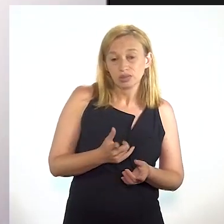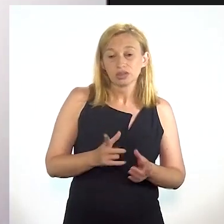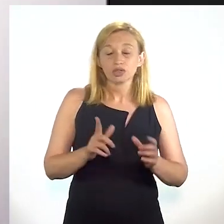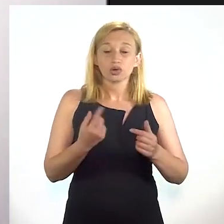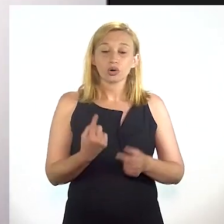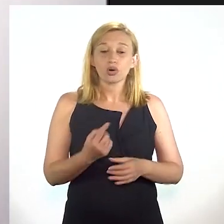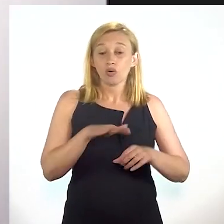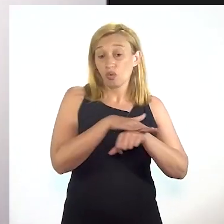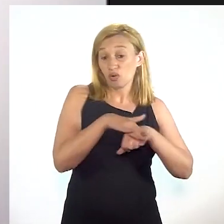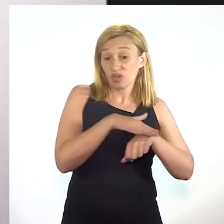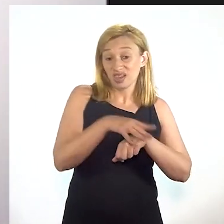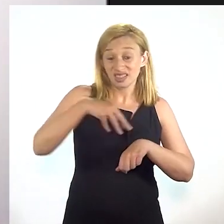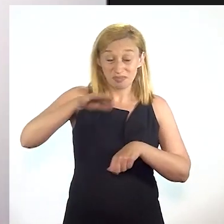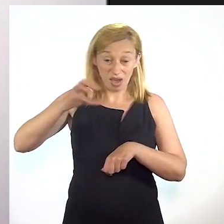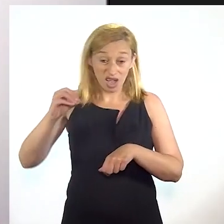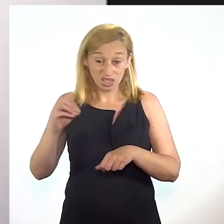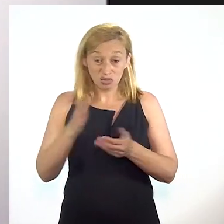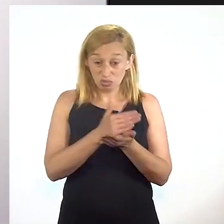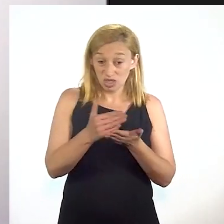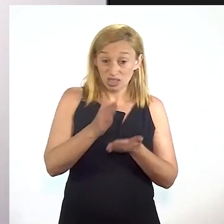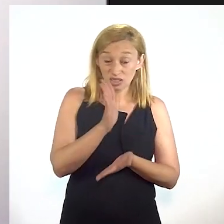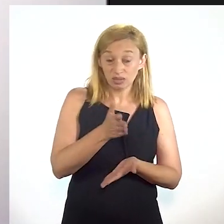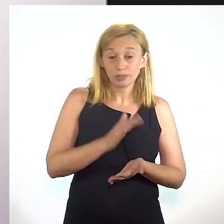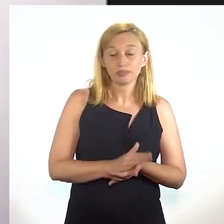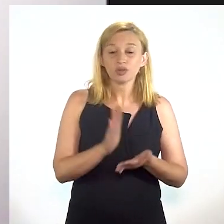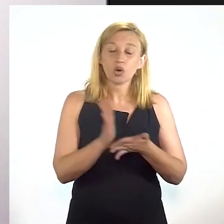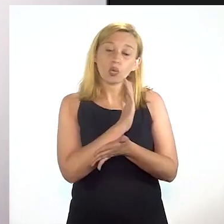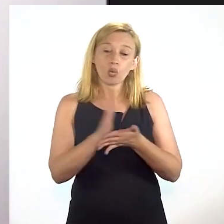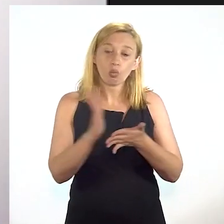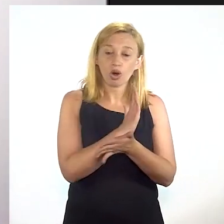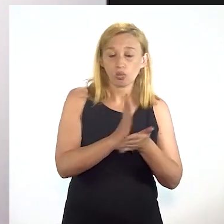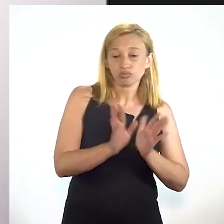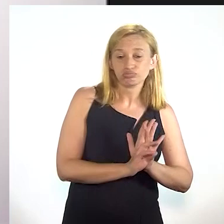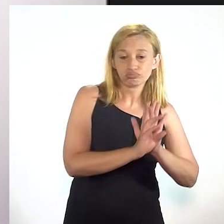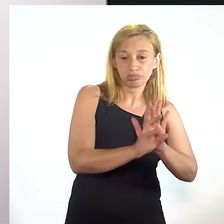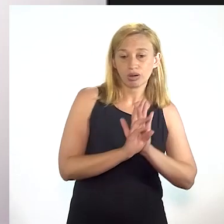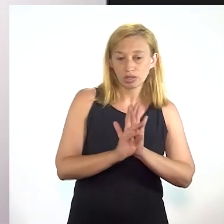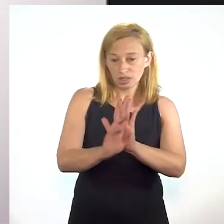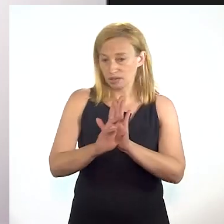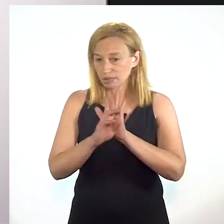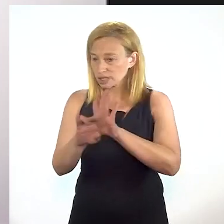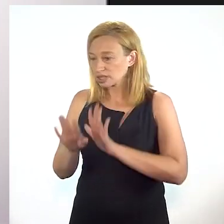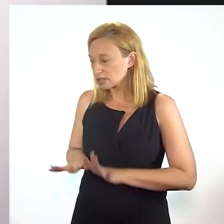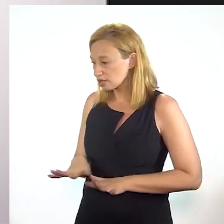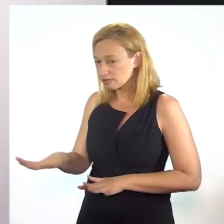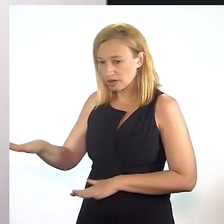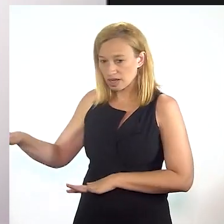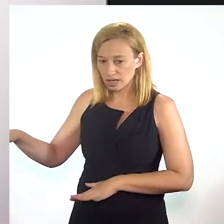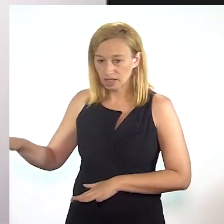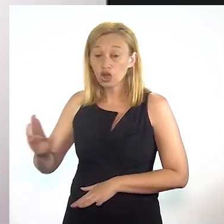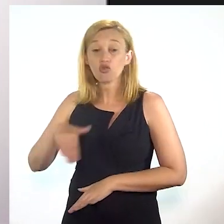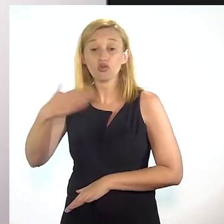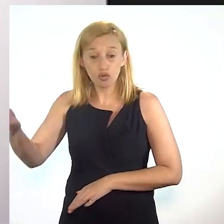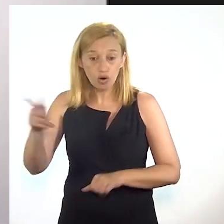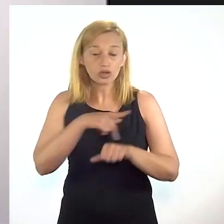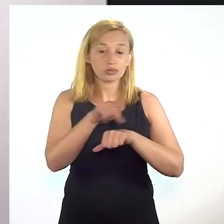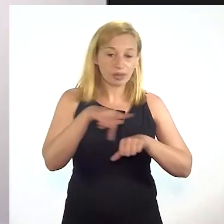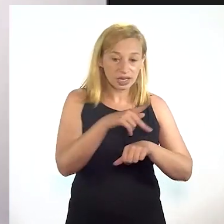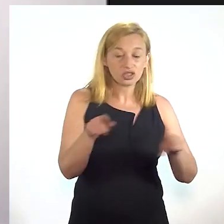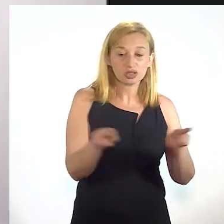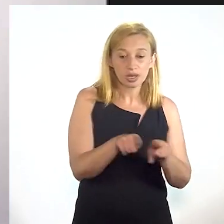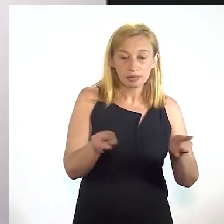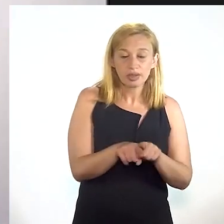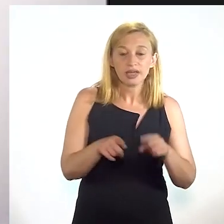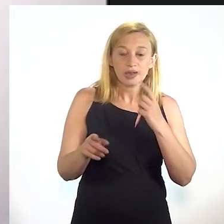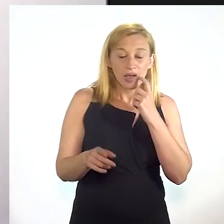infelizmente, uma única roda de conversa lá em março, bem no comecinho mesmo, com algumas lideranças de favelas e algumas